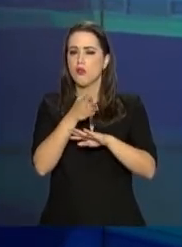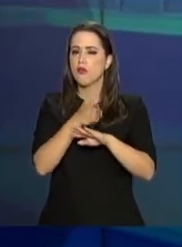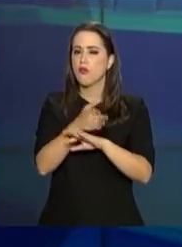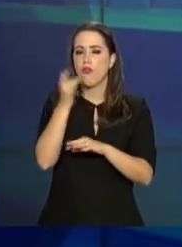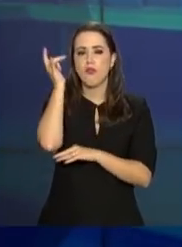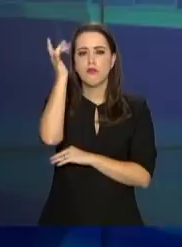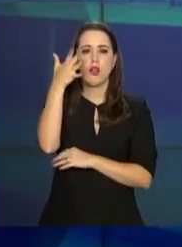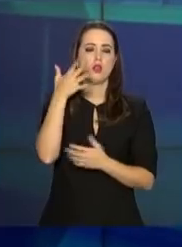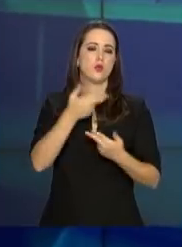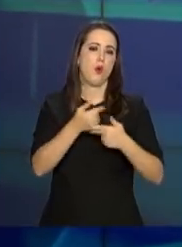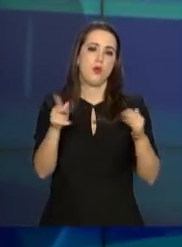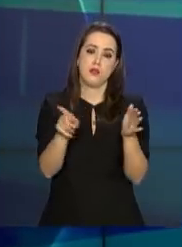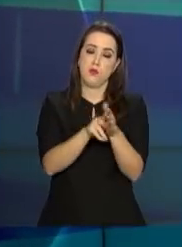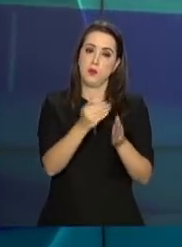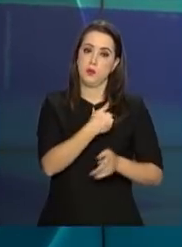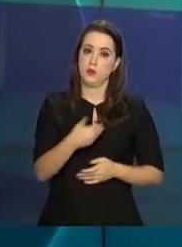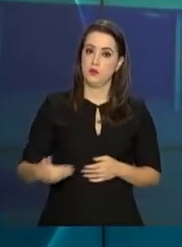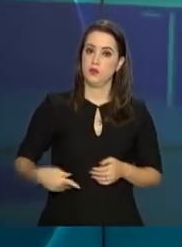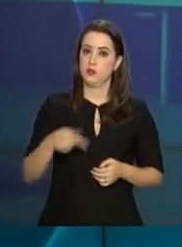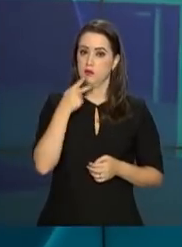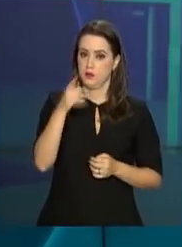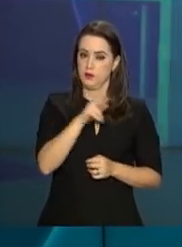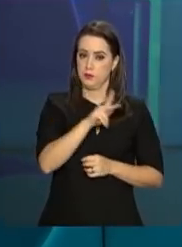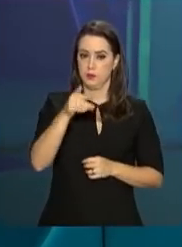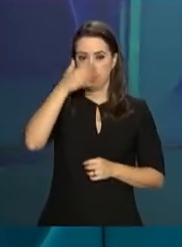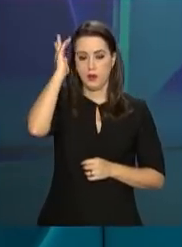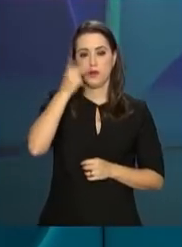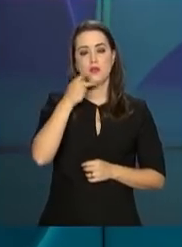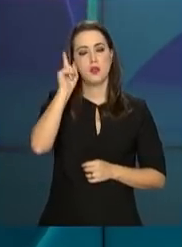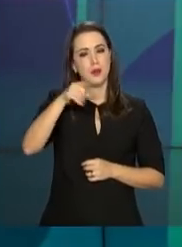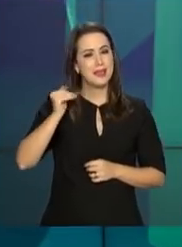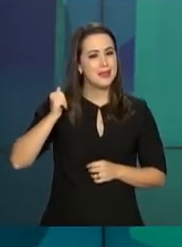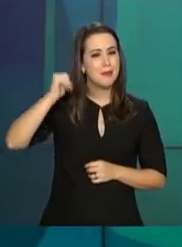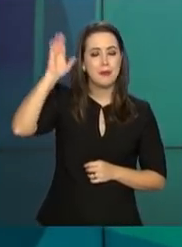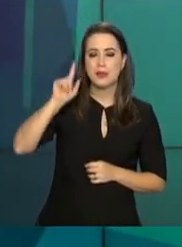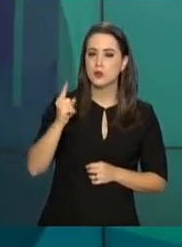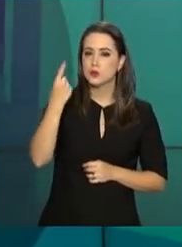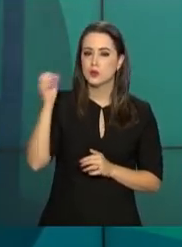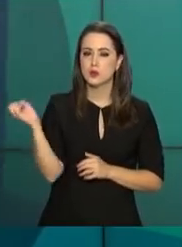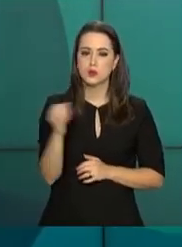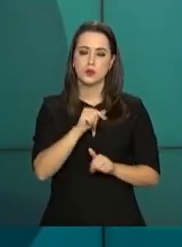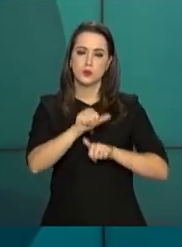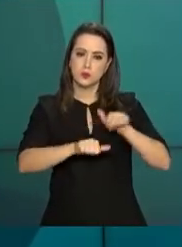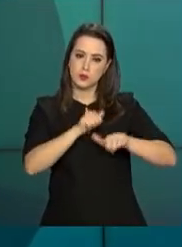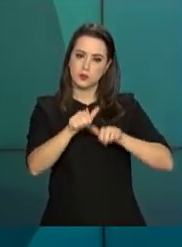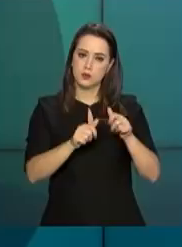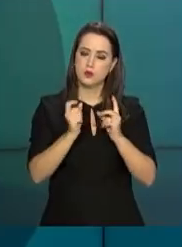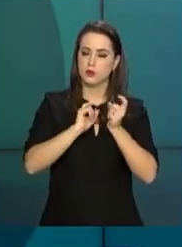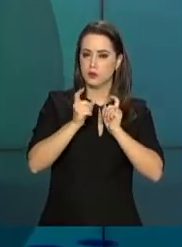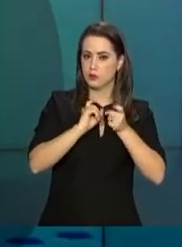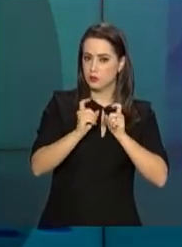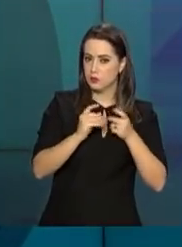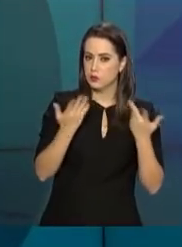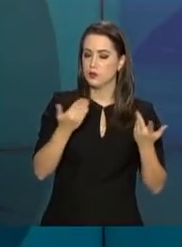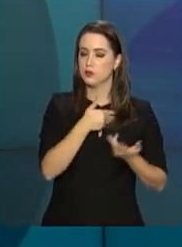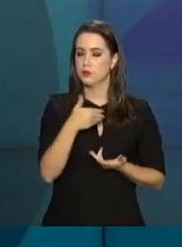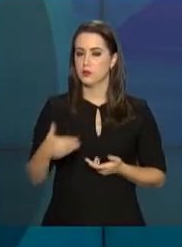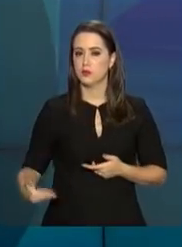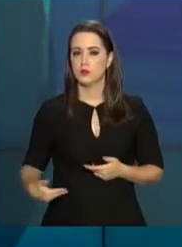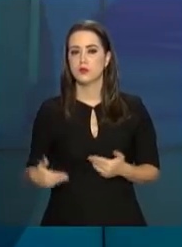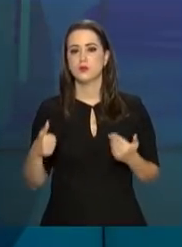serviços públicos em discurso o presidente Michel Temer falou que essa é mais uma das ações de modernização da